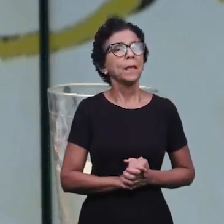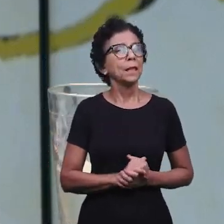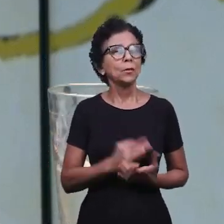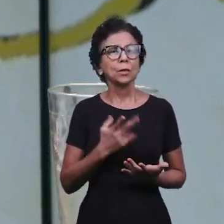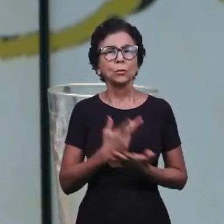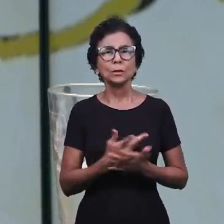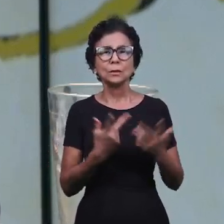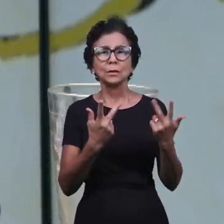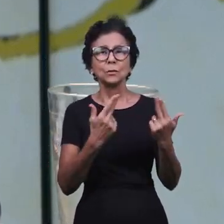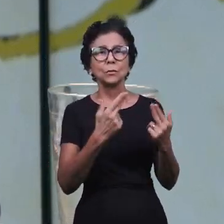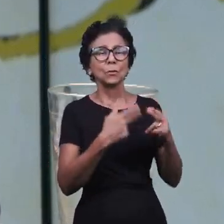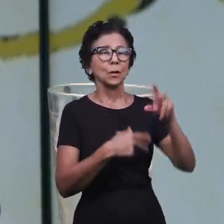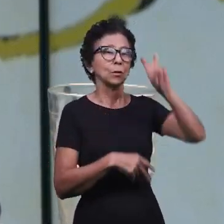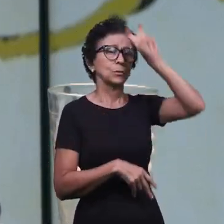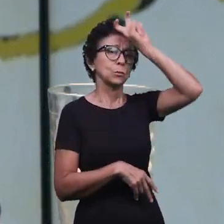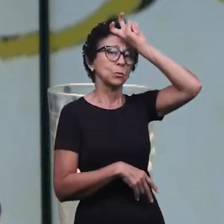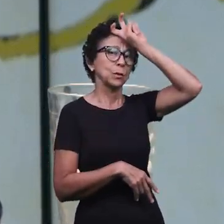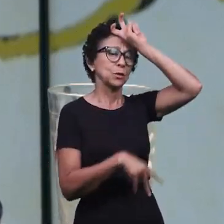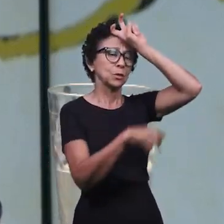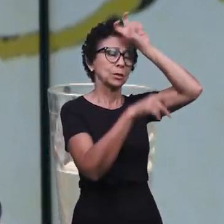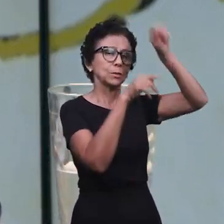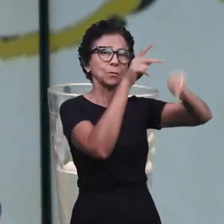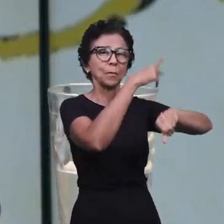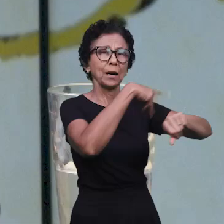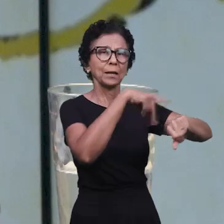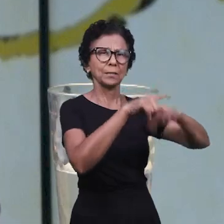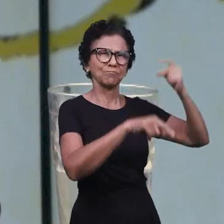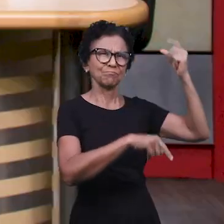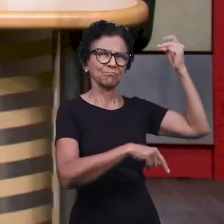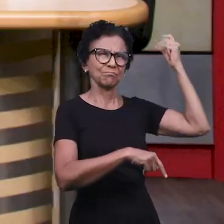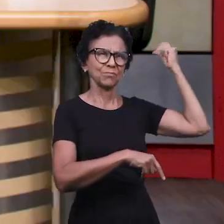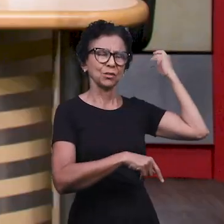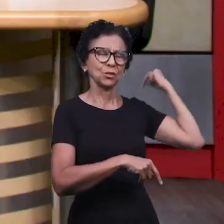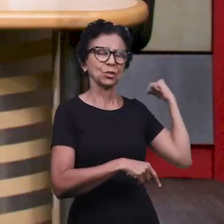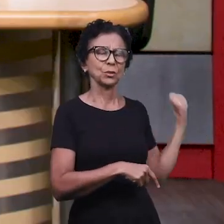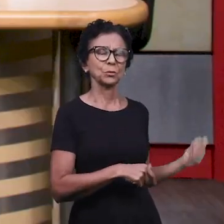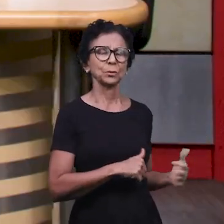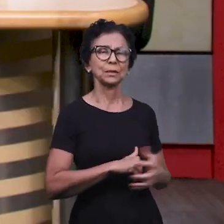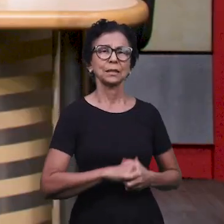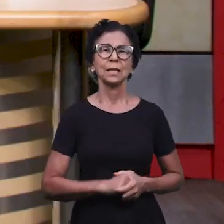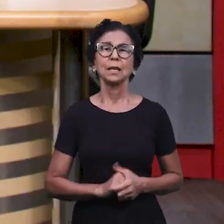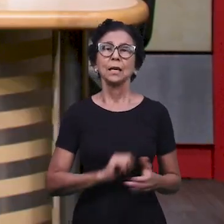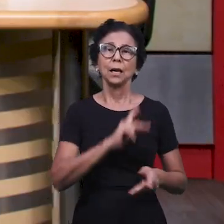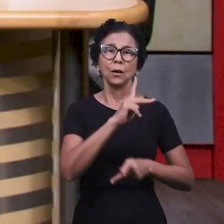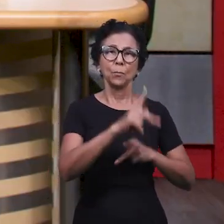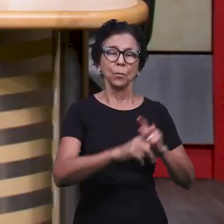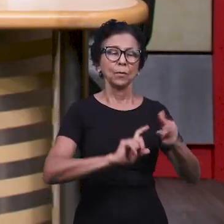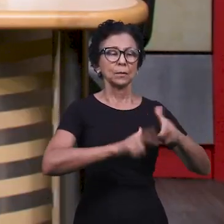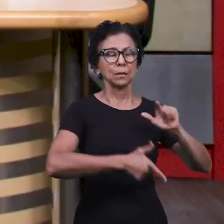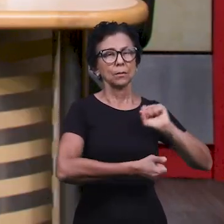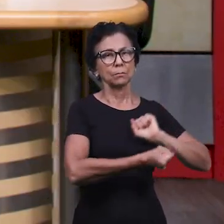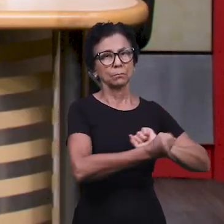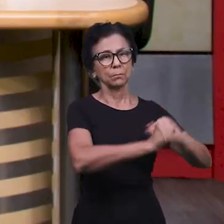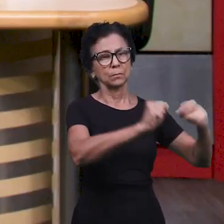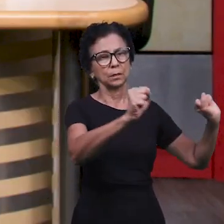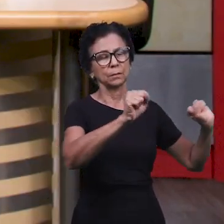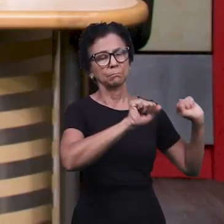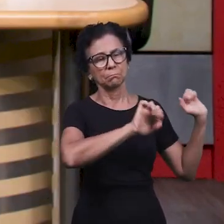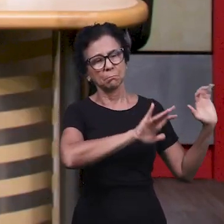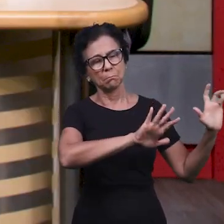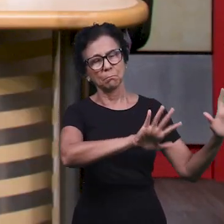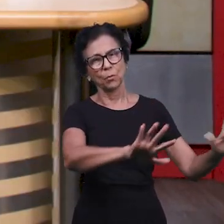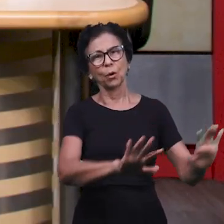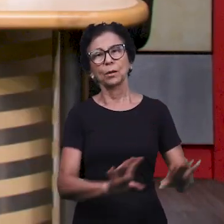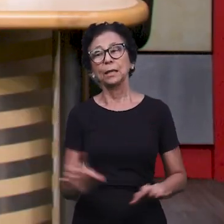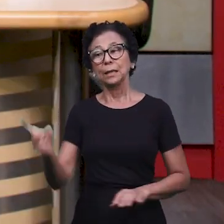revestida do Espírito Santo. Glória e a Deus. ela é com essas mesmas características aqui. Né? Glória a Jesus. Bom, nosso tempo já está bastante